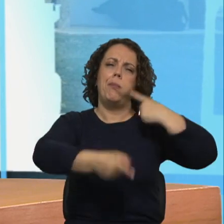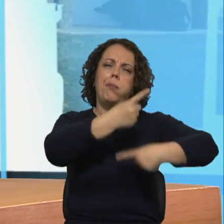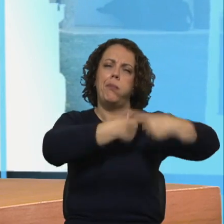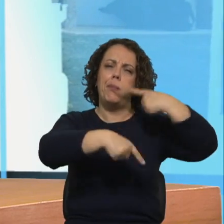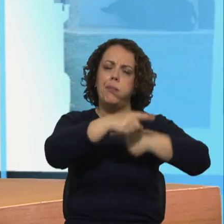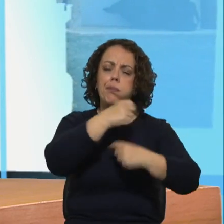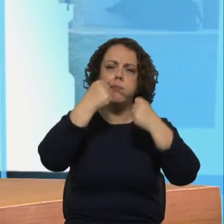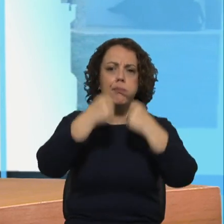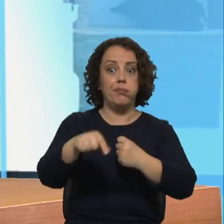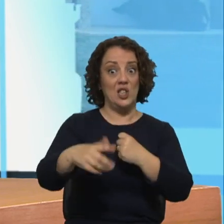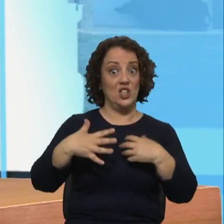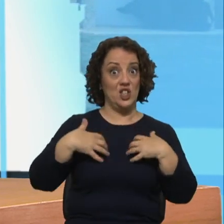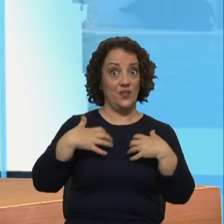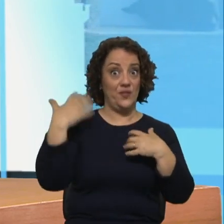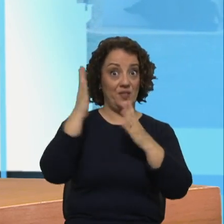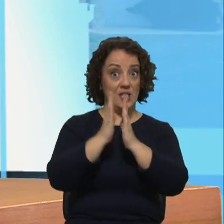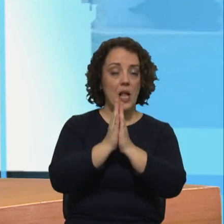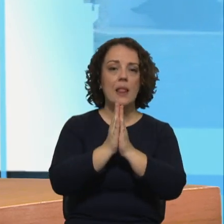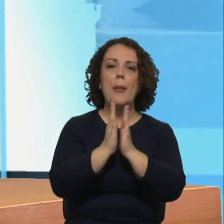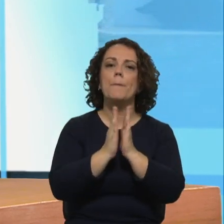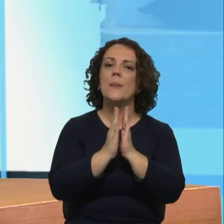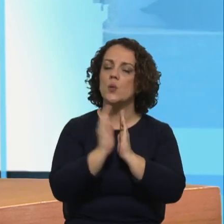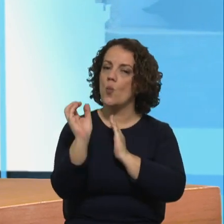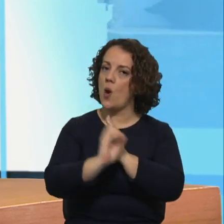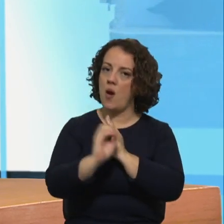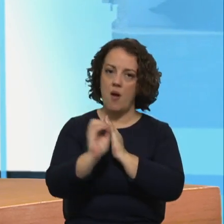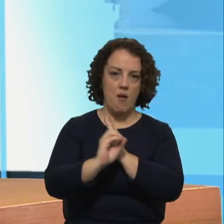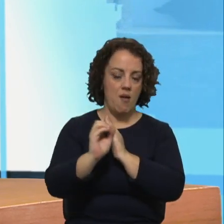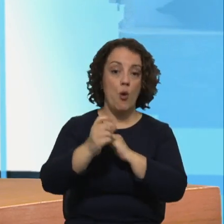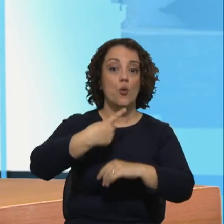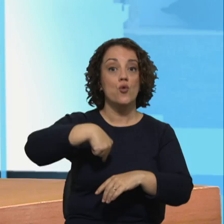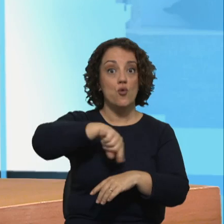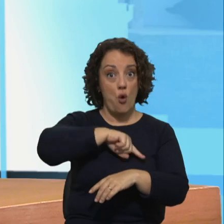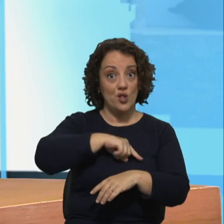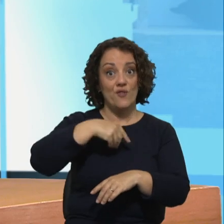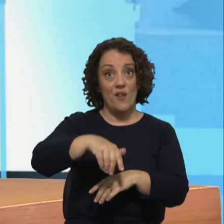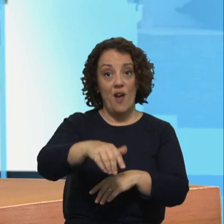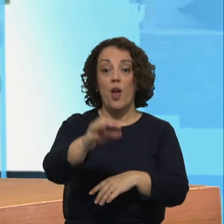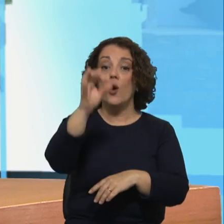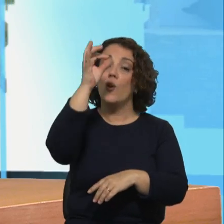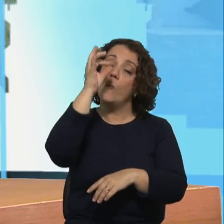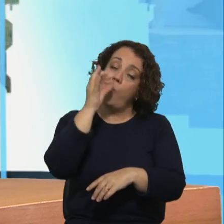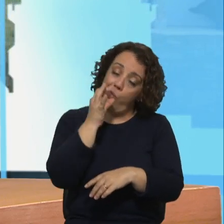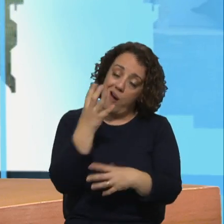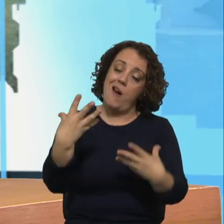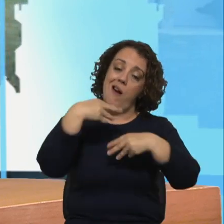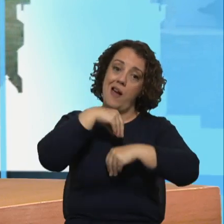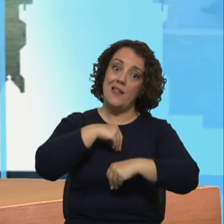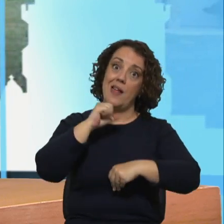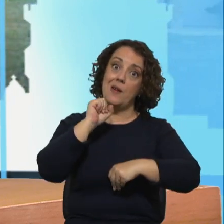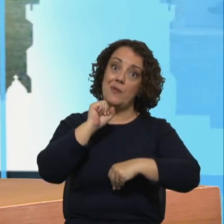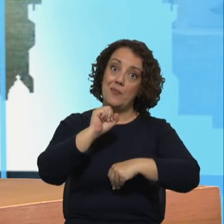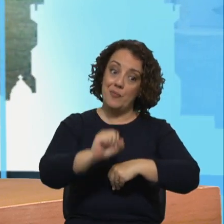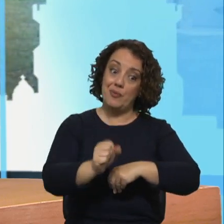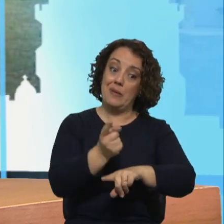Eucaristia. O Senhor Jesus sacramentado, que haveremos de comungar, é o que foi consagrado na missa vespertina da